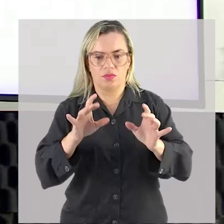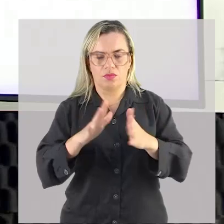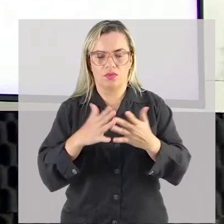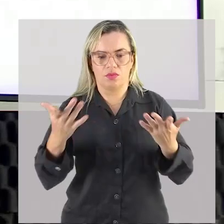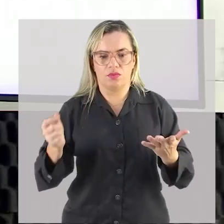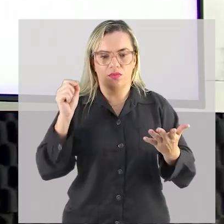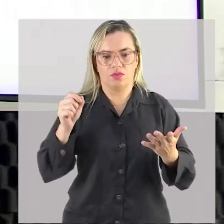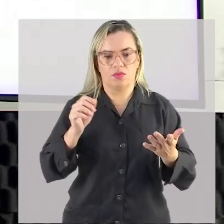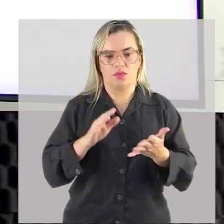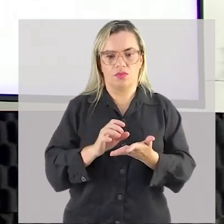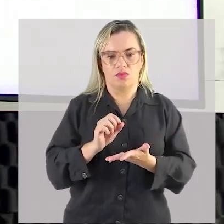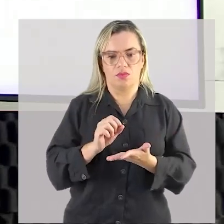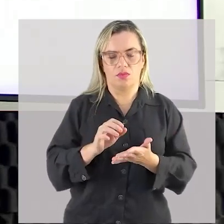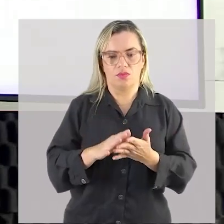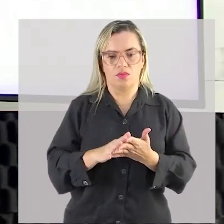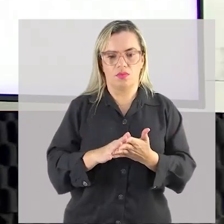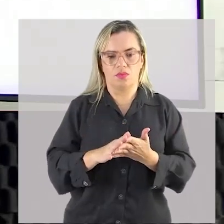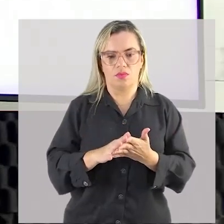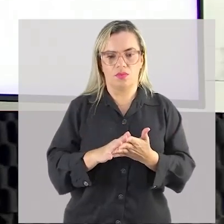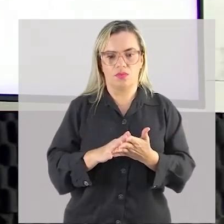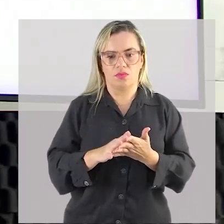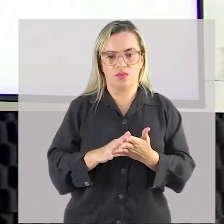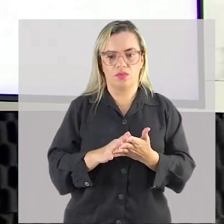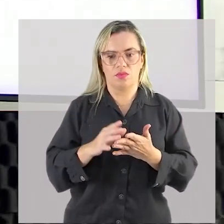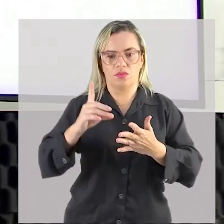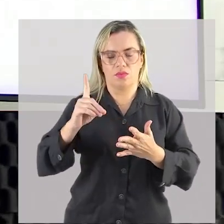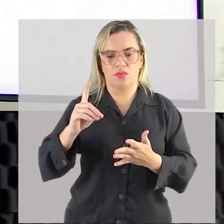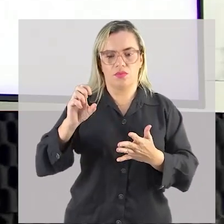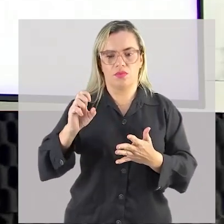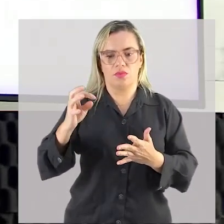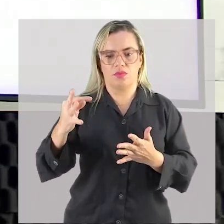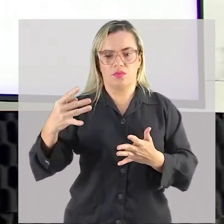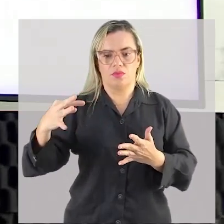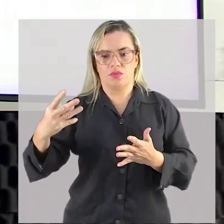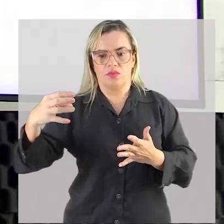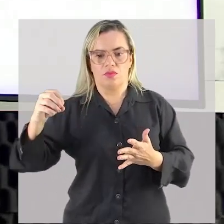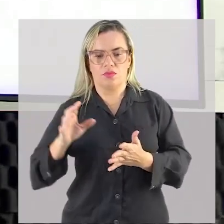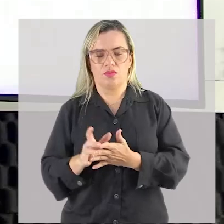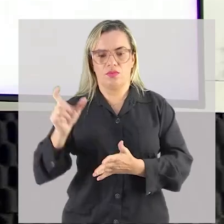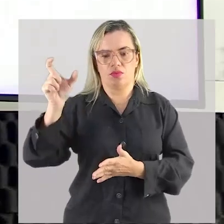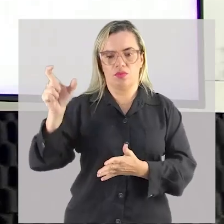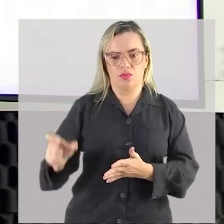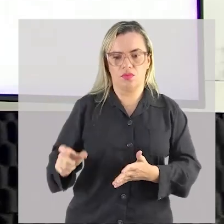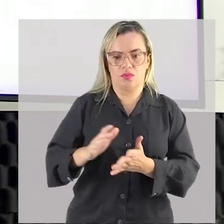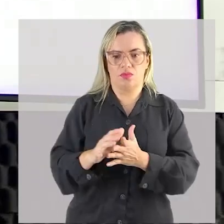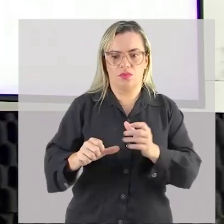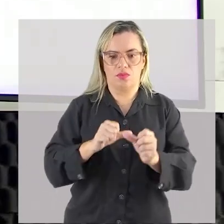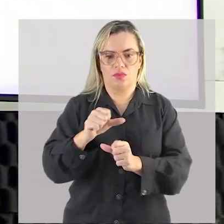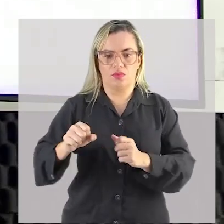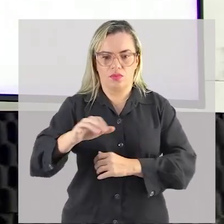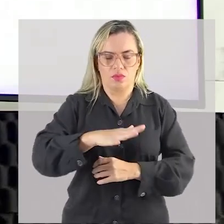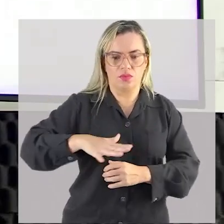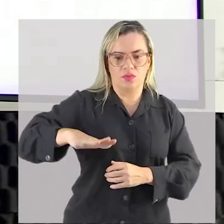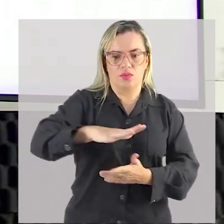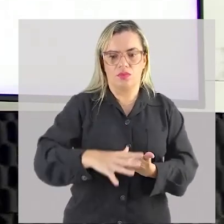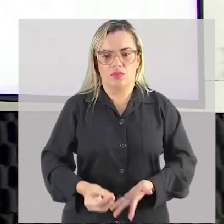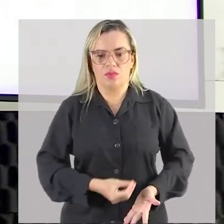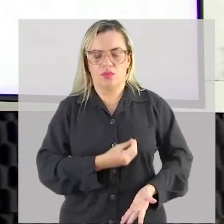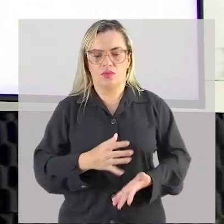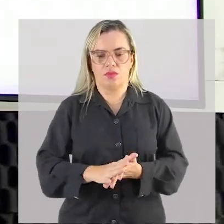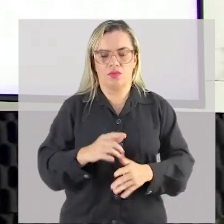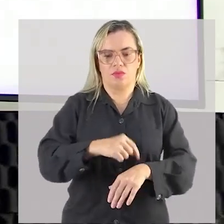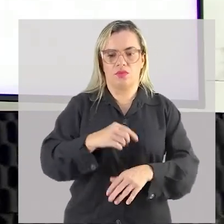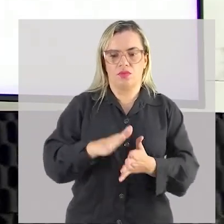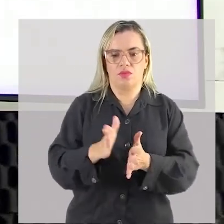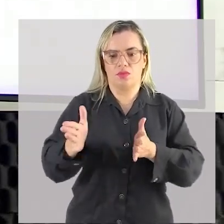desse dessa vertente são o determinismo sendo que as personagens modificadas pelo ambiente em que vive pelo momento